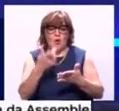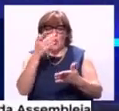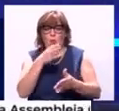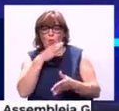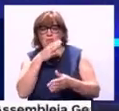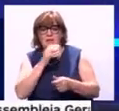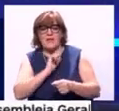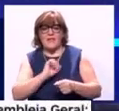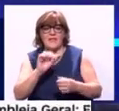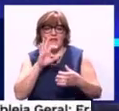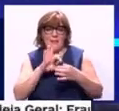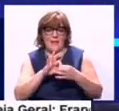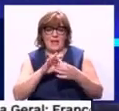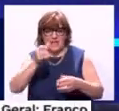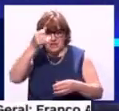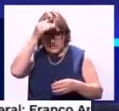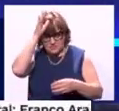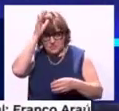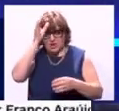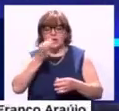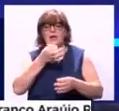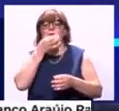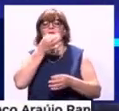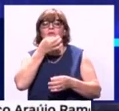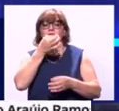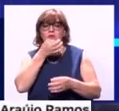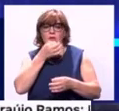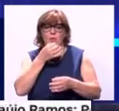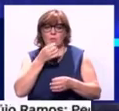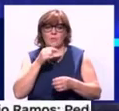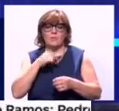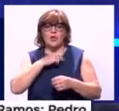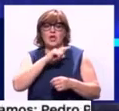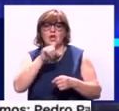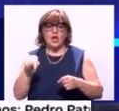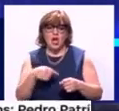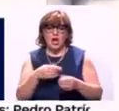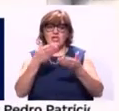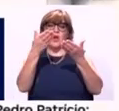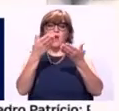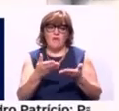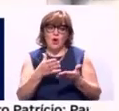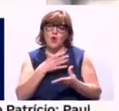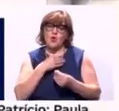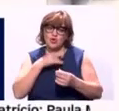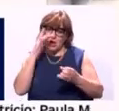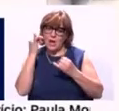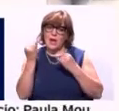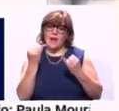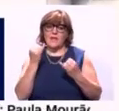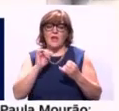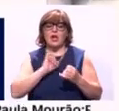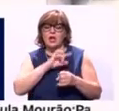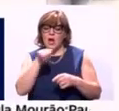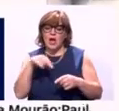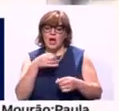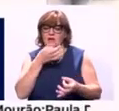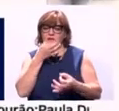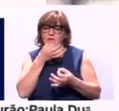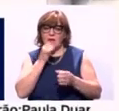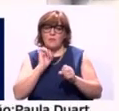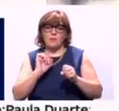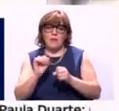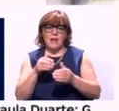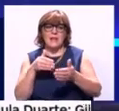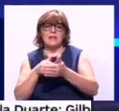comentador ligado ao Sporting que falou que nós tínhamos sido, gostou da ideia de nós falarmos